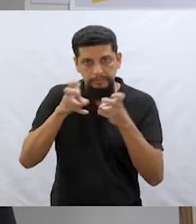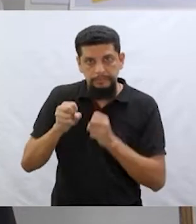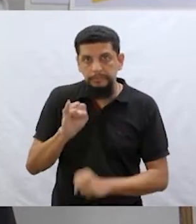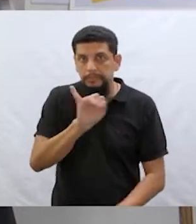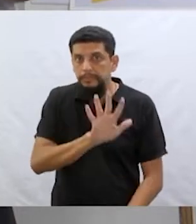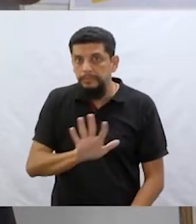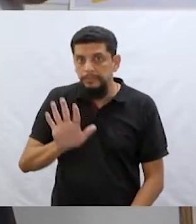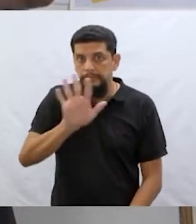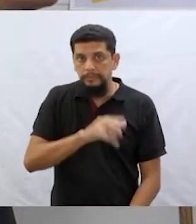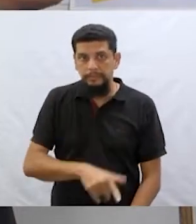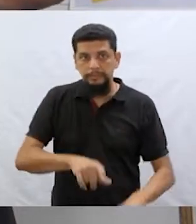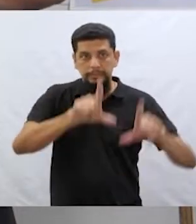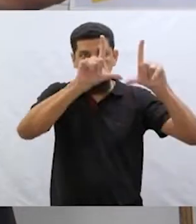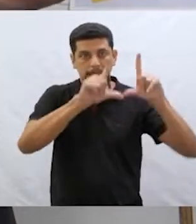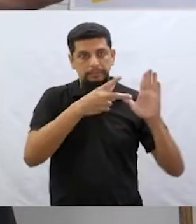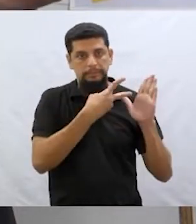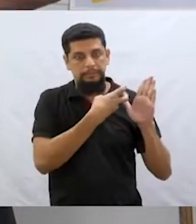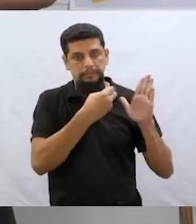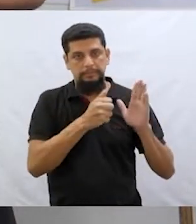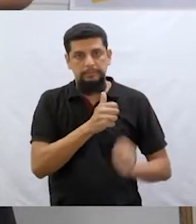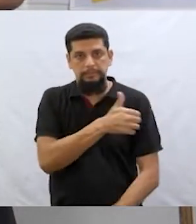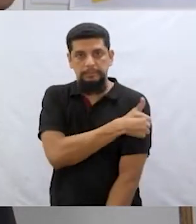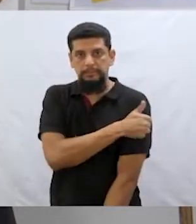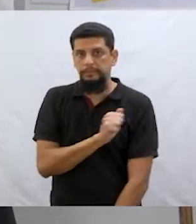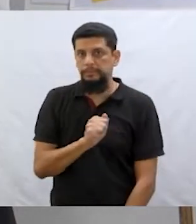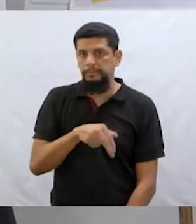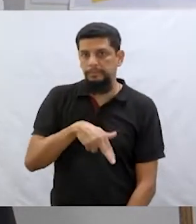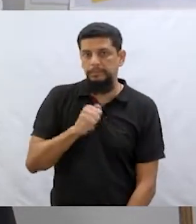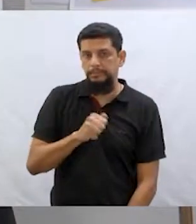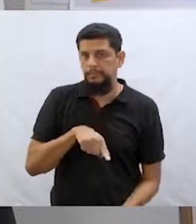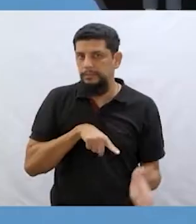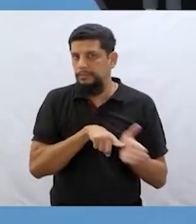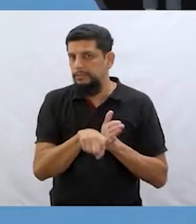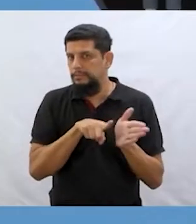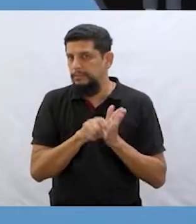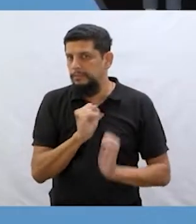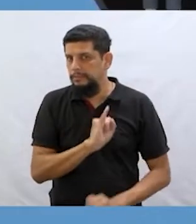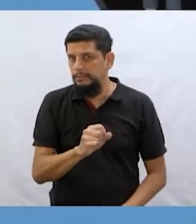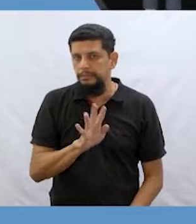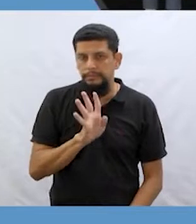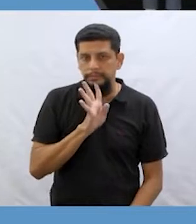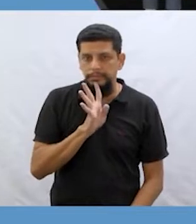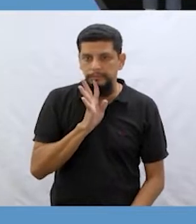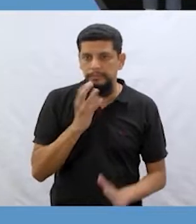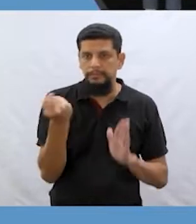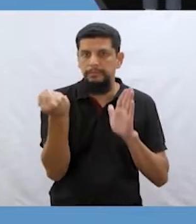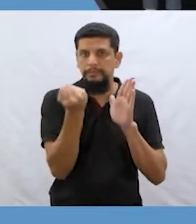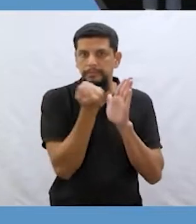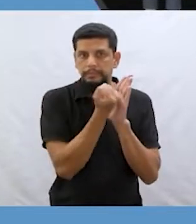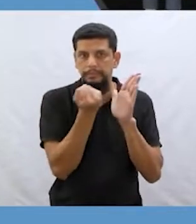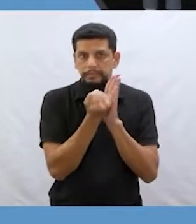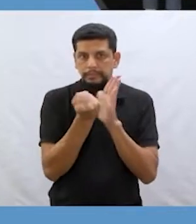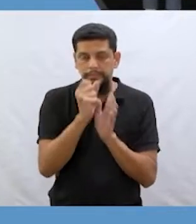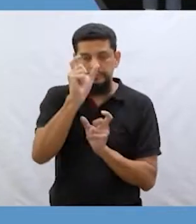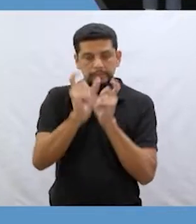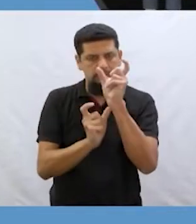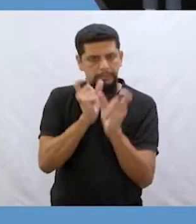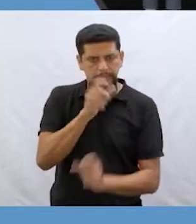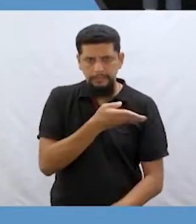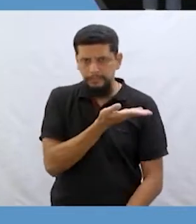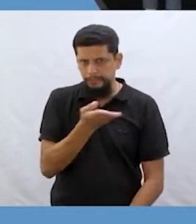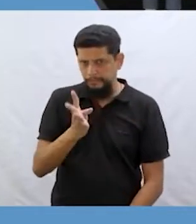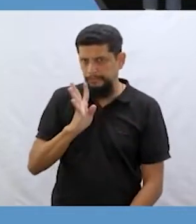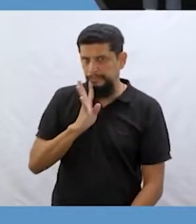agora observar algumas imagens aí na tela. A Ana está perguntando se vocês conhecem esses símbolos e esses